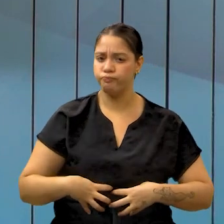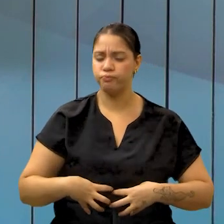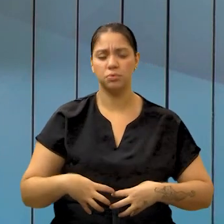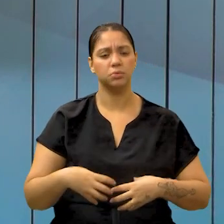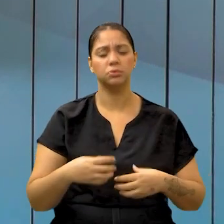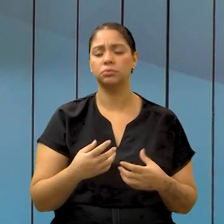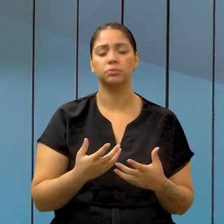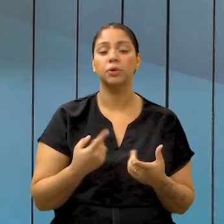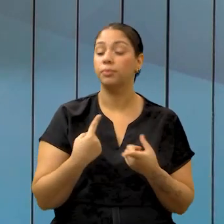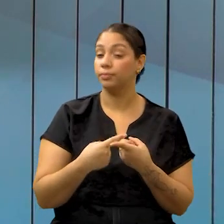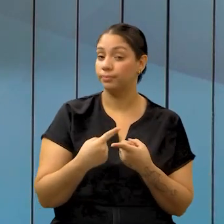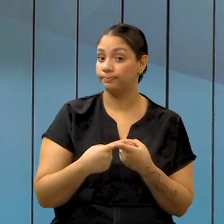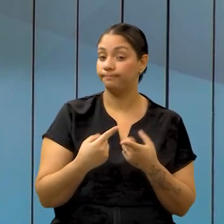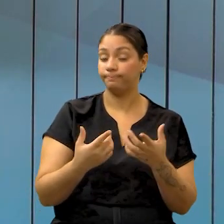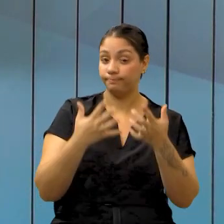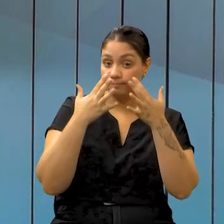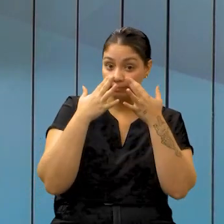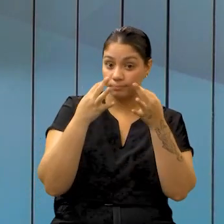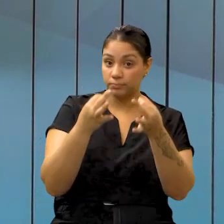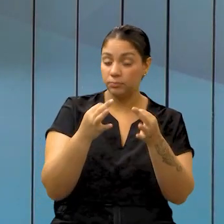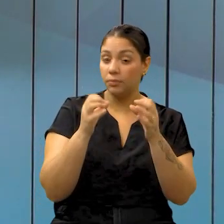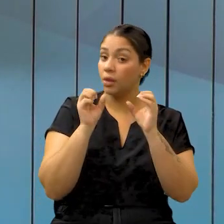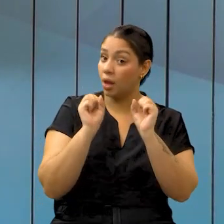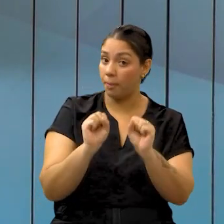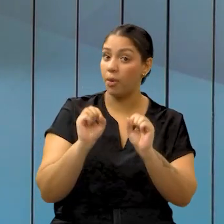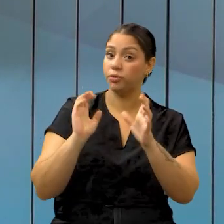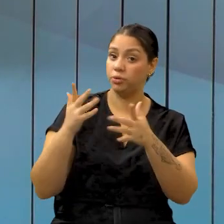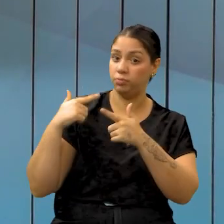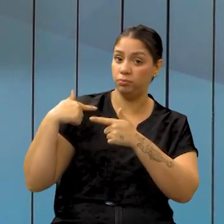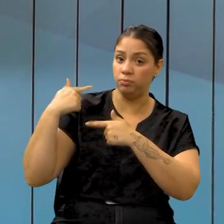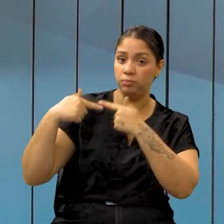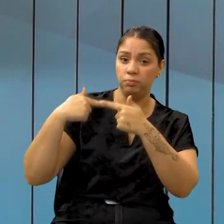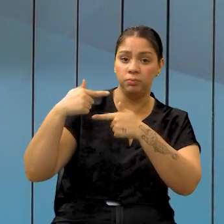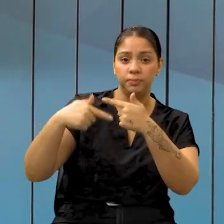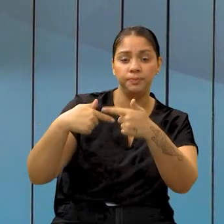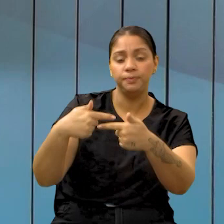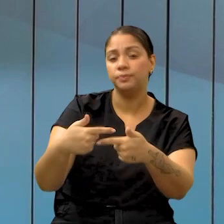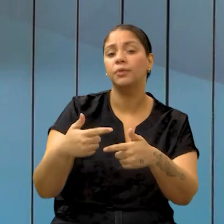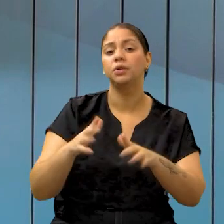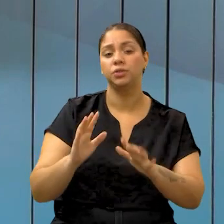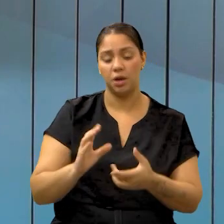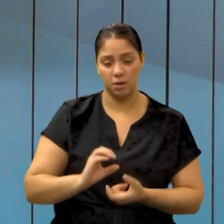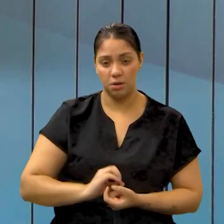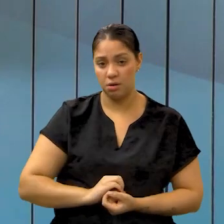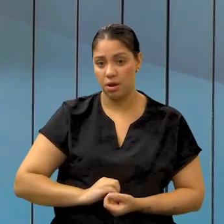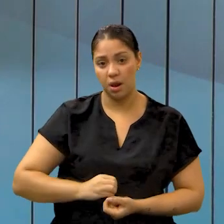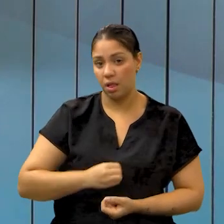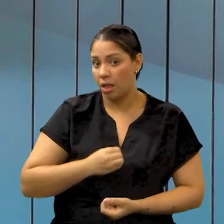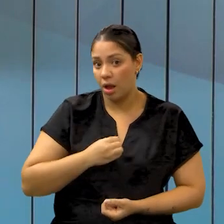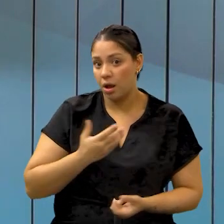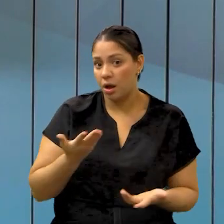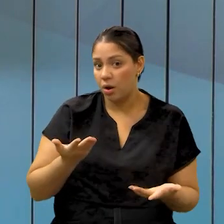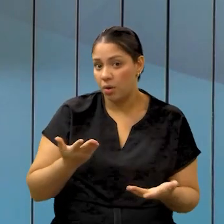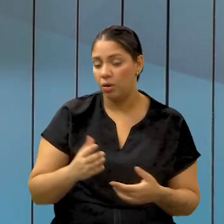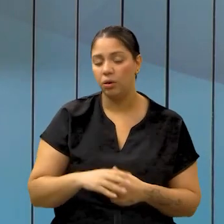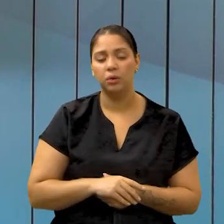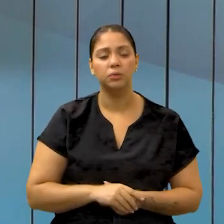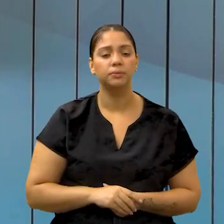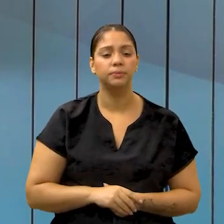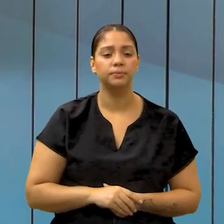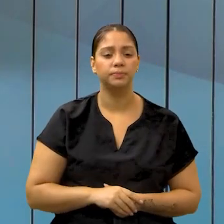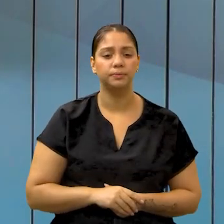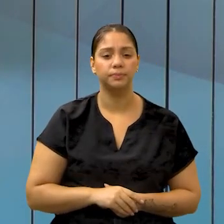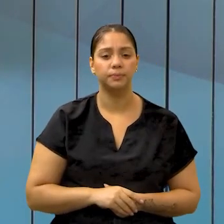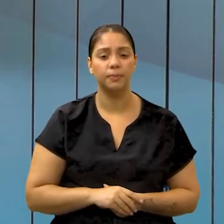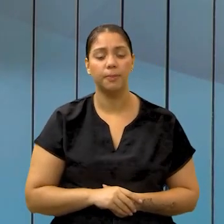gente também tem que ficar atenta, porque pode vir aí essa herança genética aí para o coloretal?